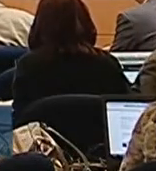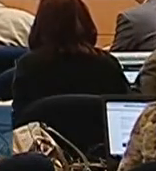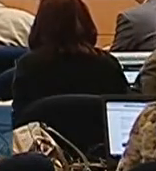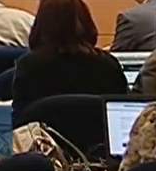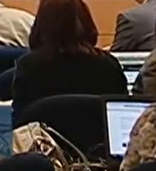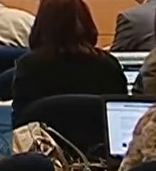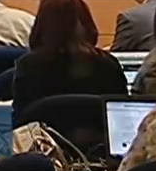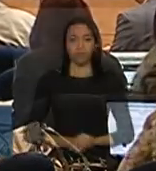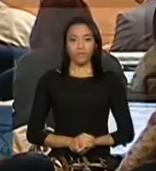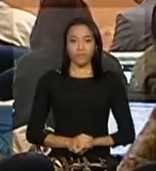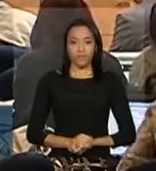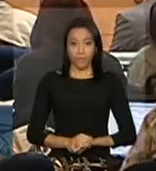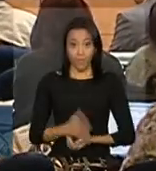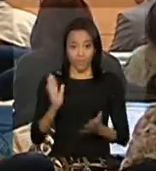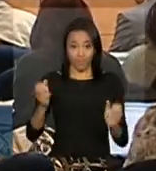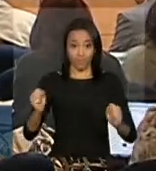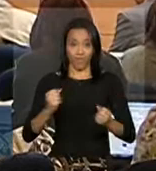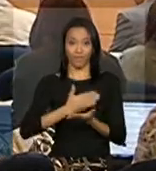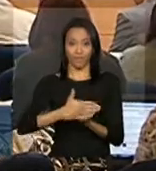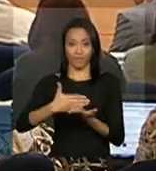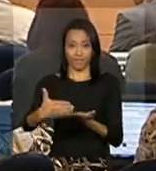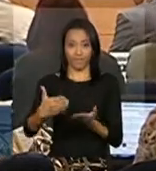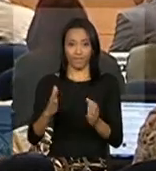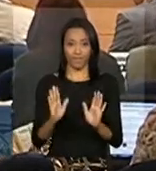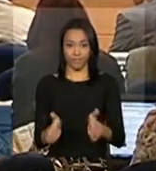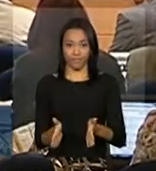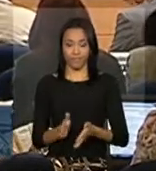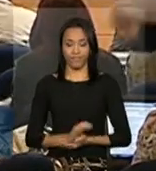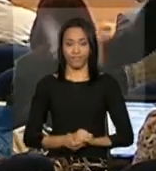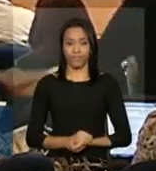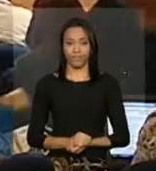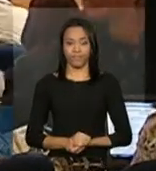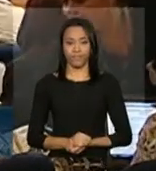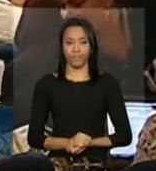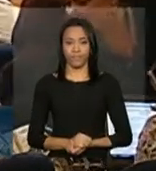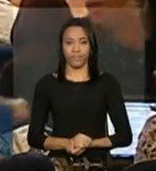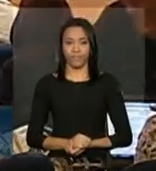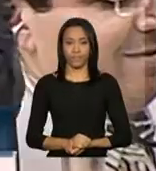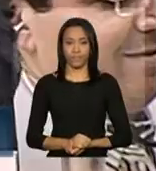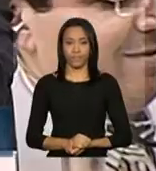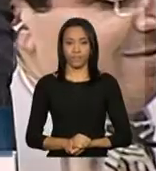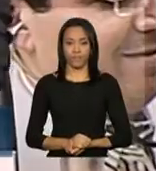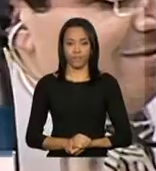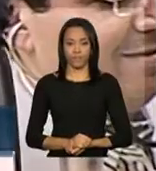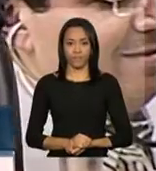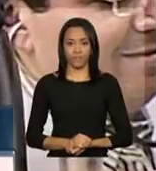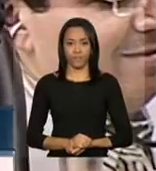D leónidas podemos começar tá